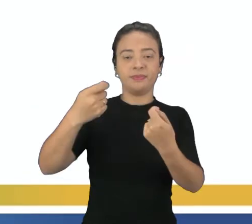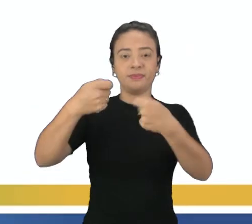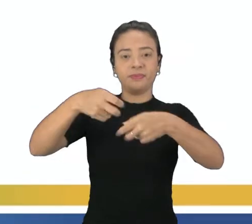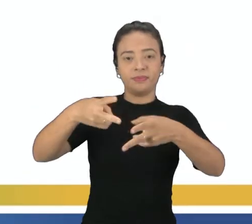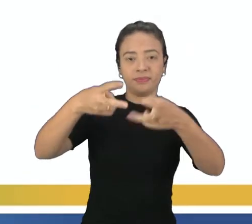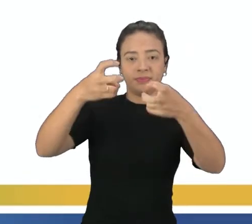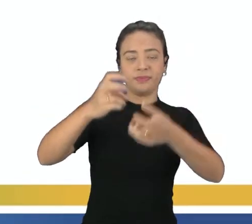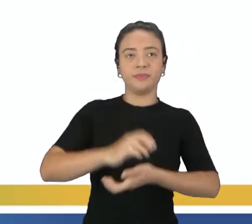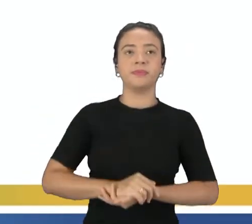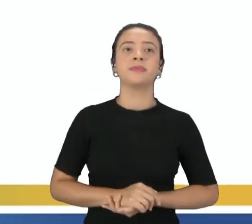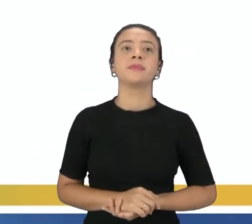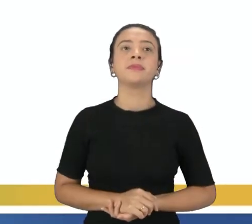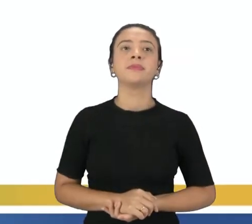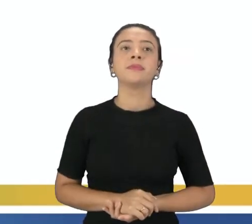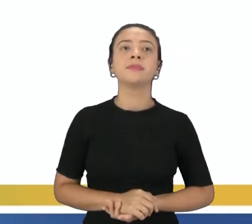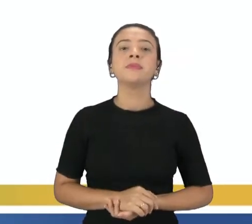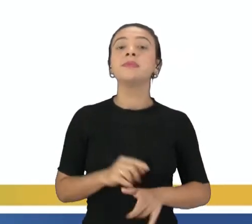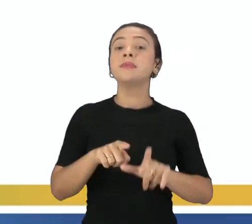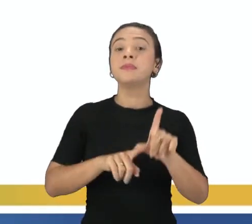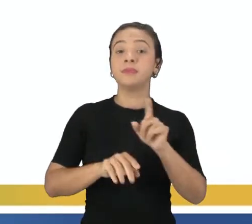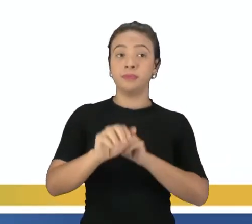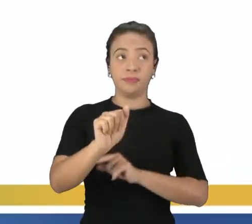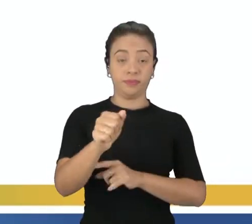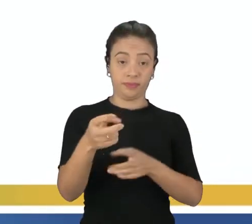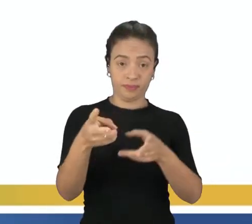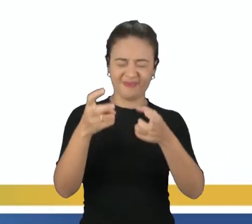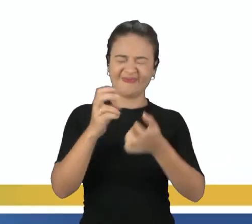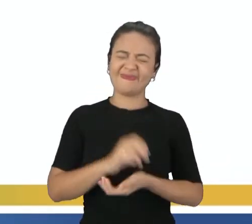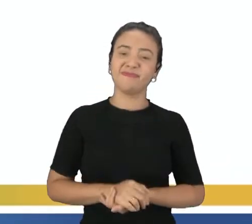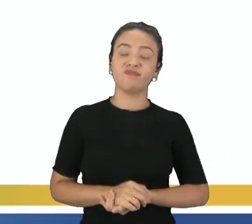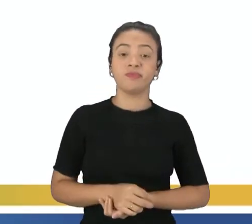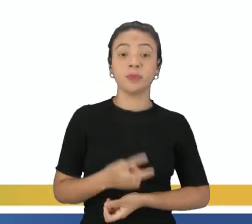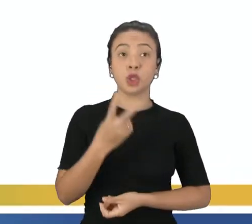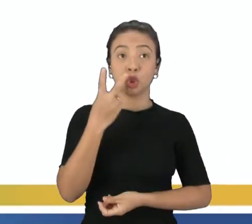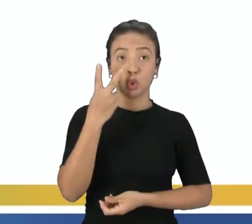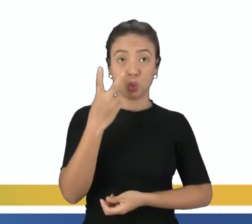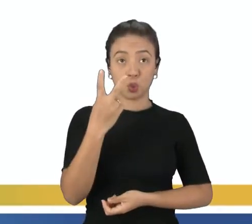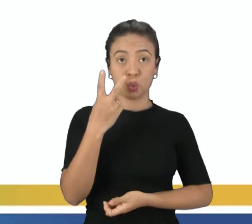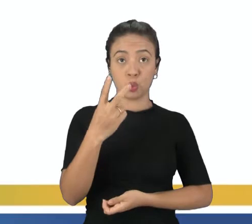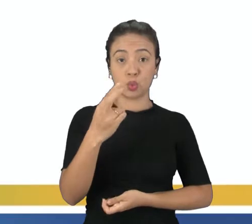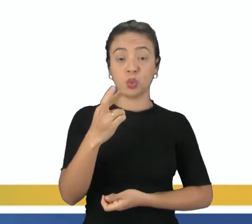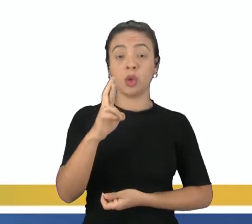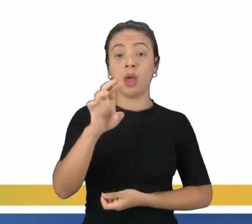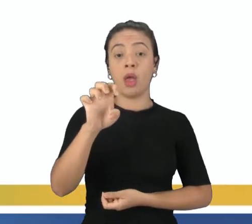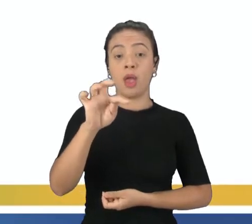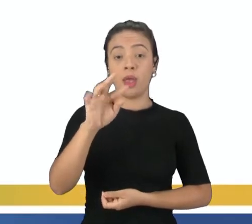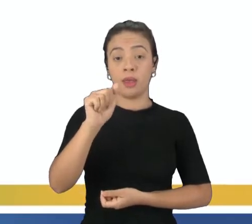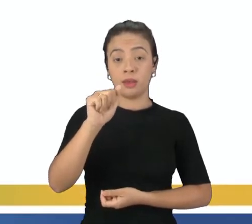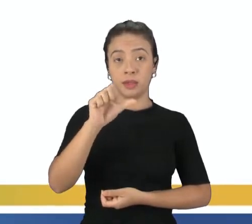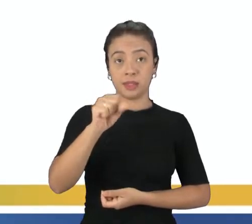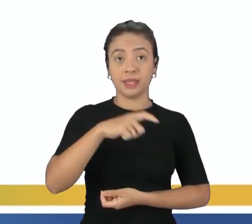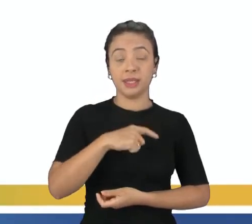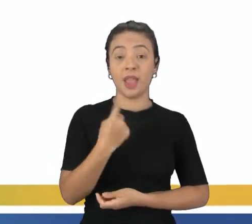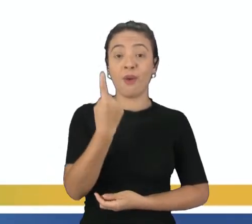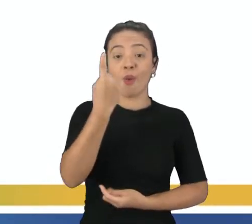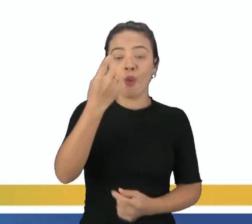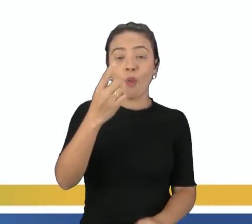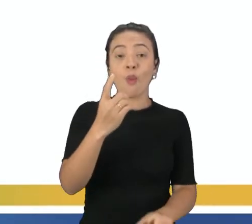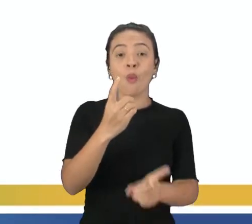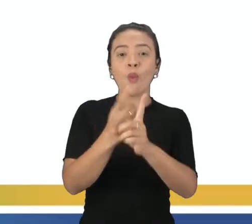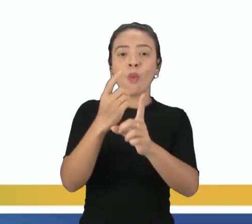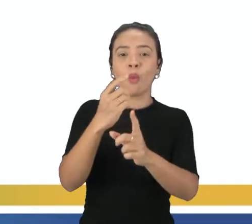visualizar. Então, vamos lá. Opção A fala o seguinte: duas retas que possuem um único ponto em